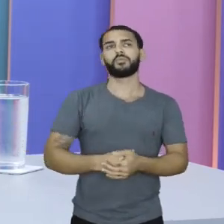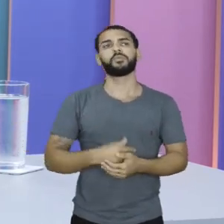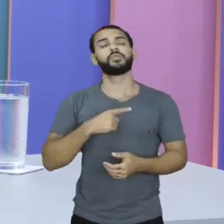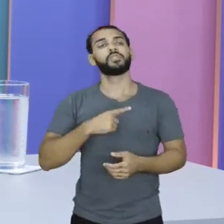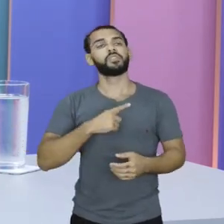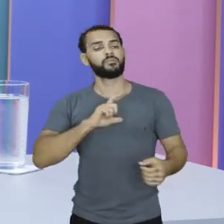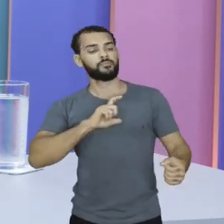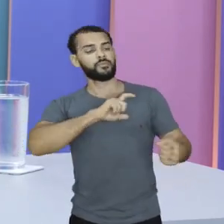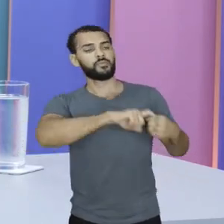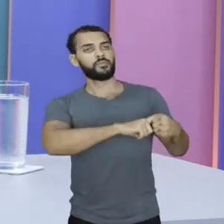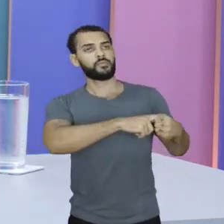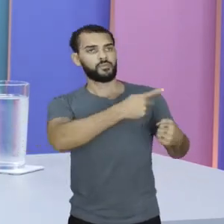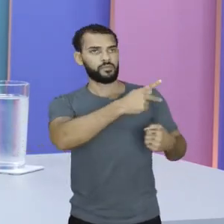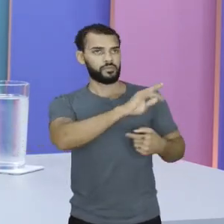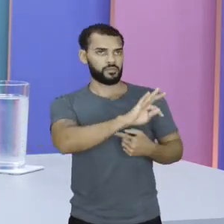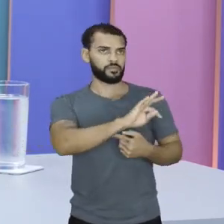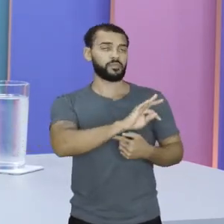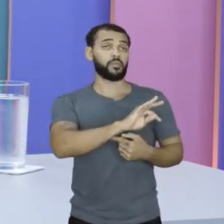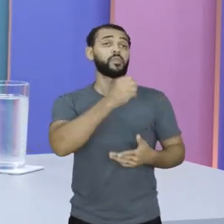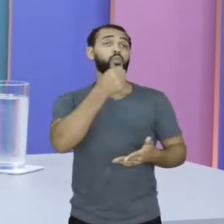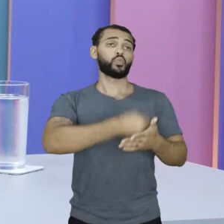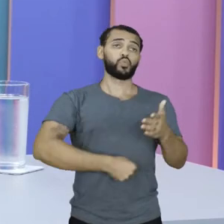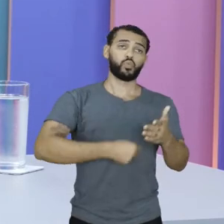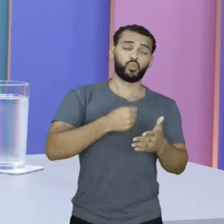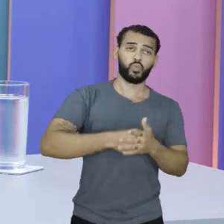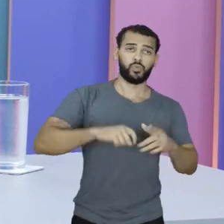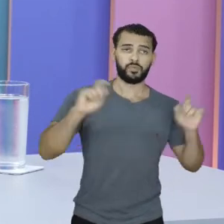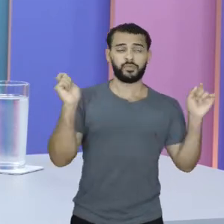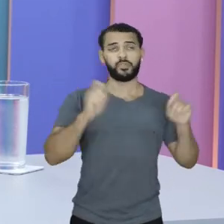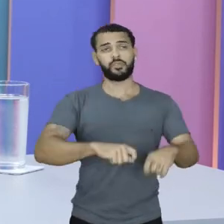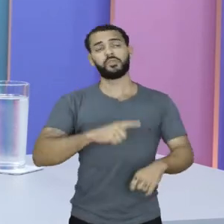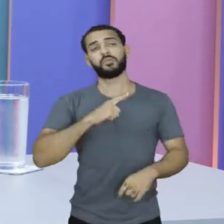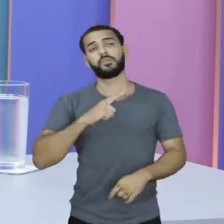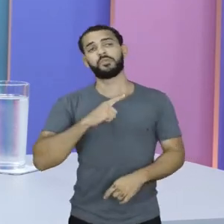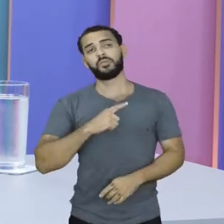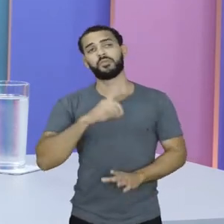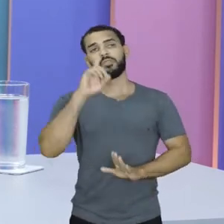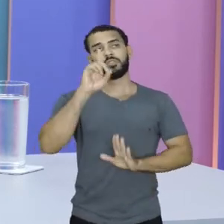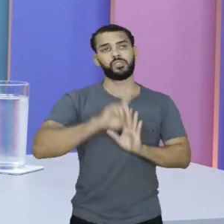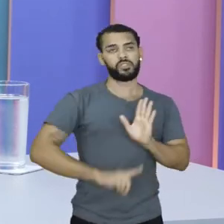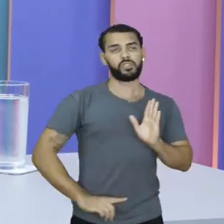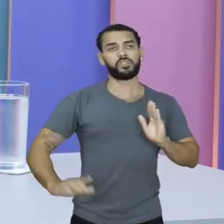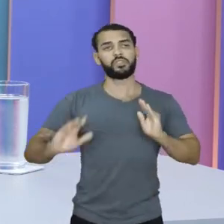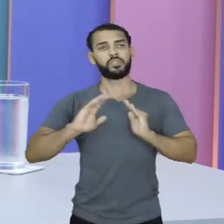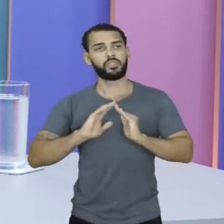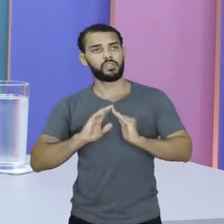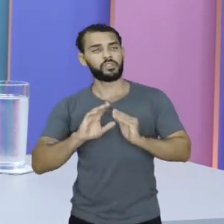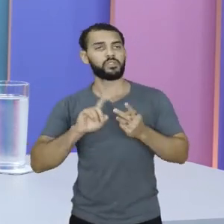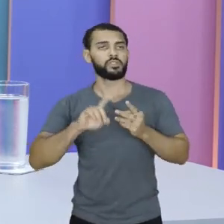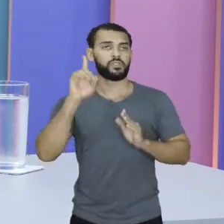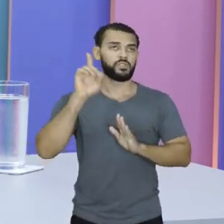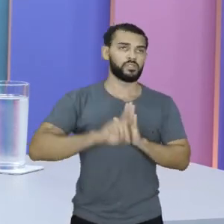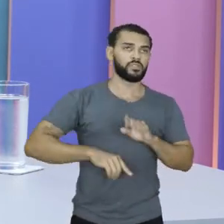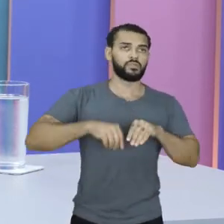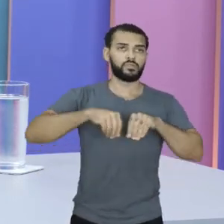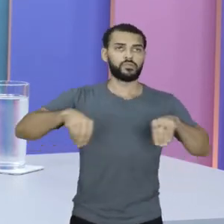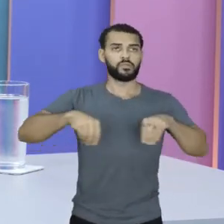dos Trabalhadores, na luta pelo direito à moradia, pelo direito à terra,